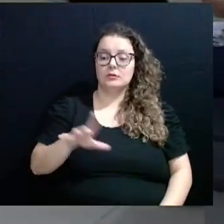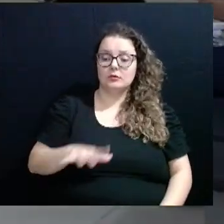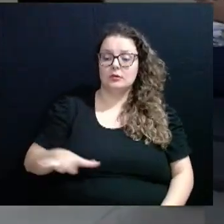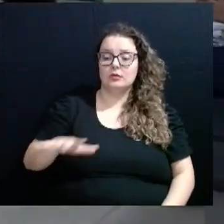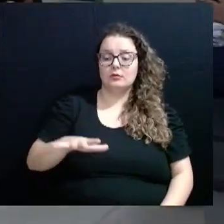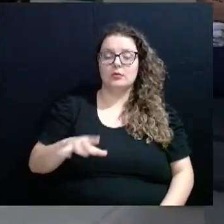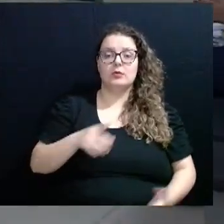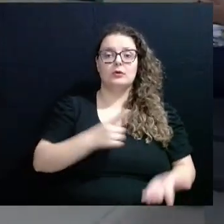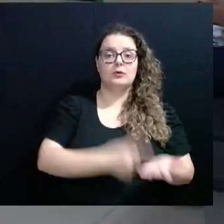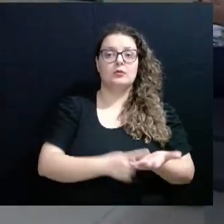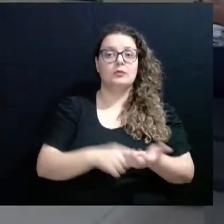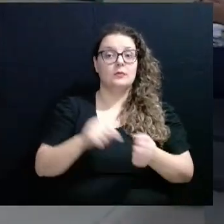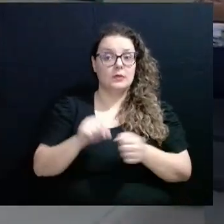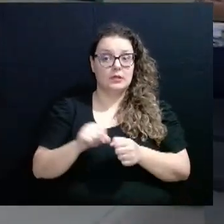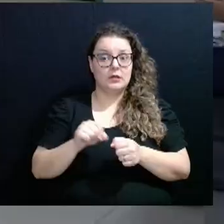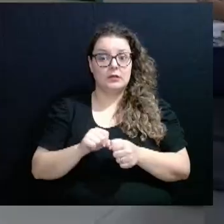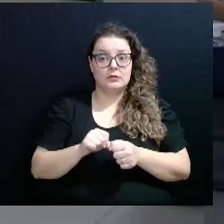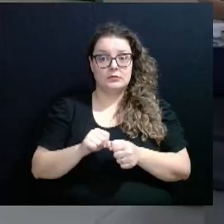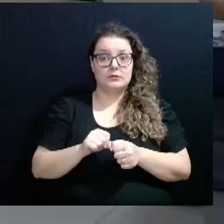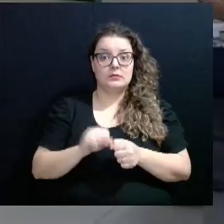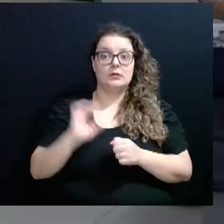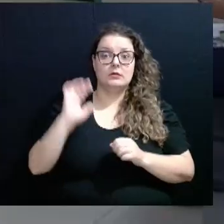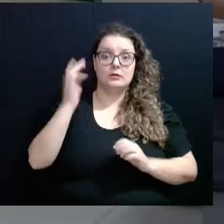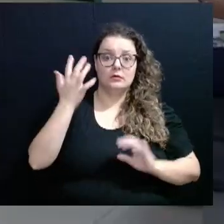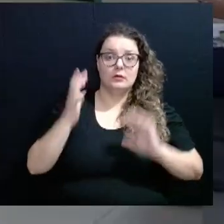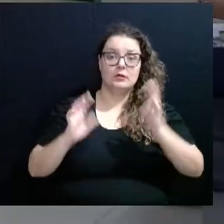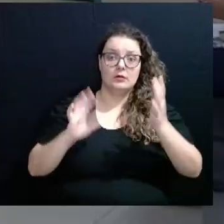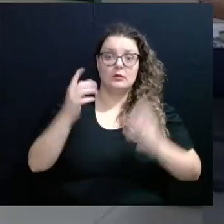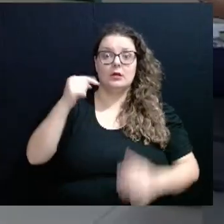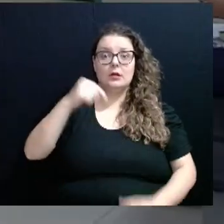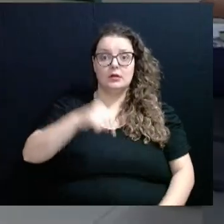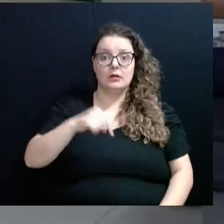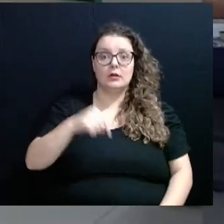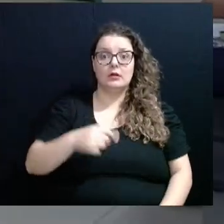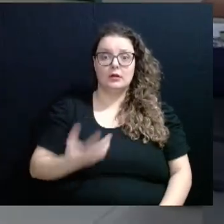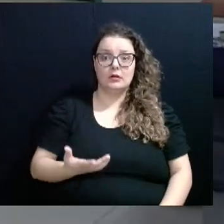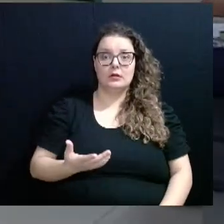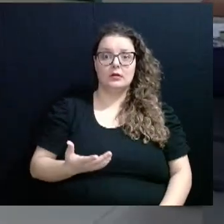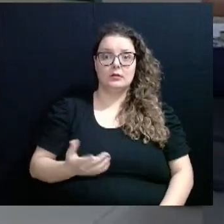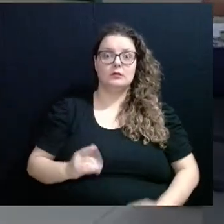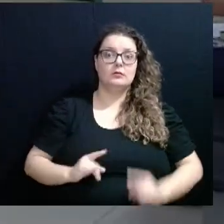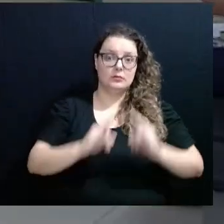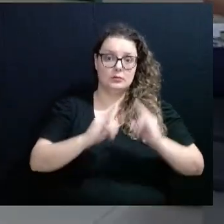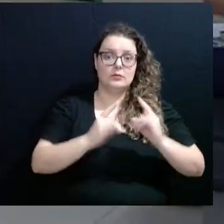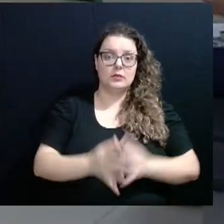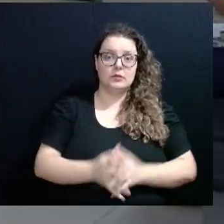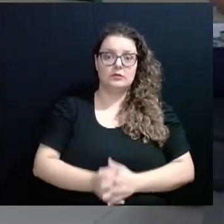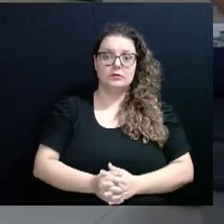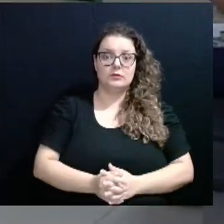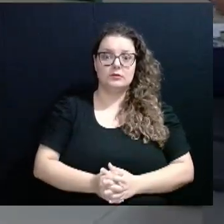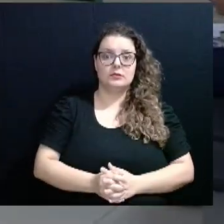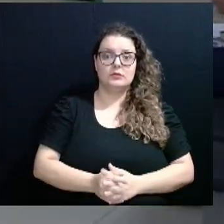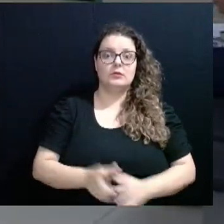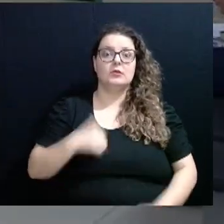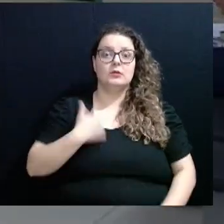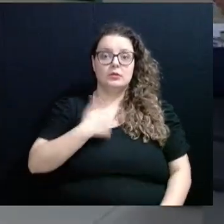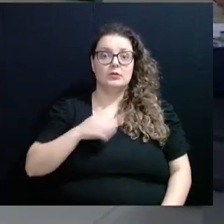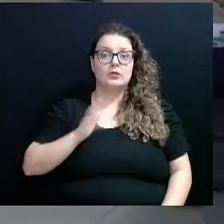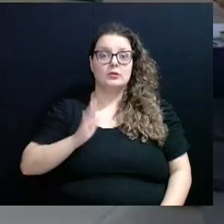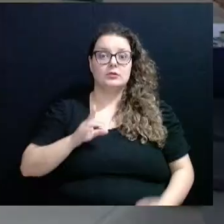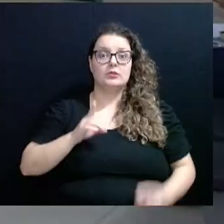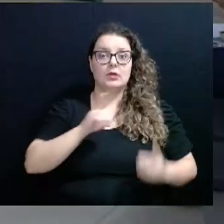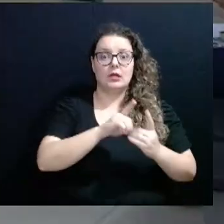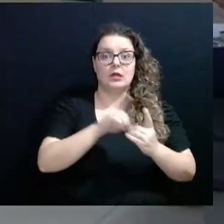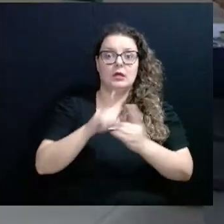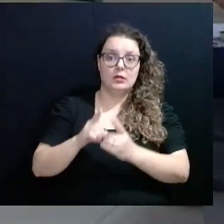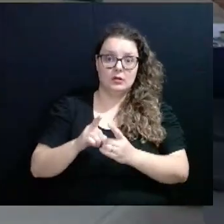agendamentos e eles vão acontecer aqui no prédio. A gente já está atendendo aqui desde o dia